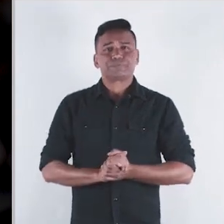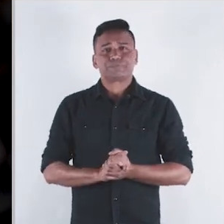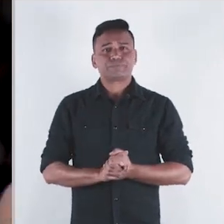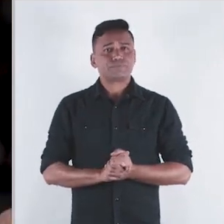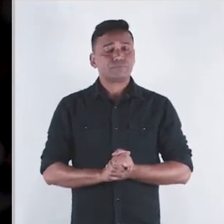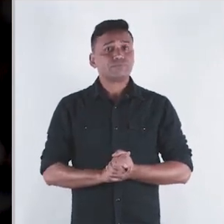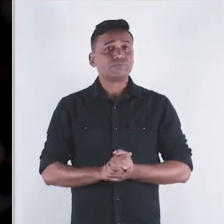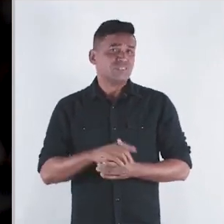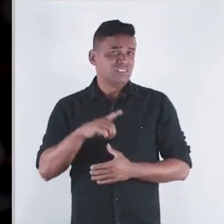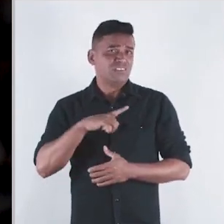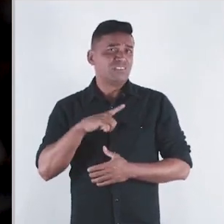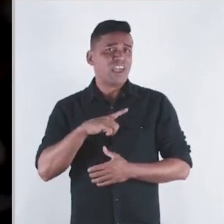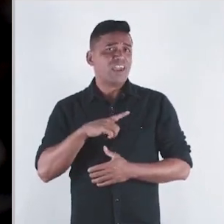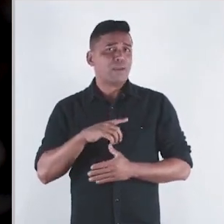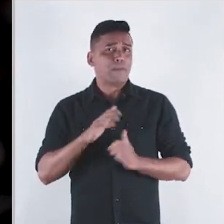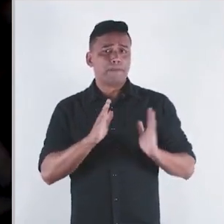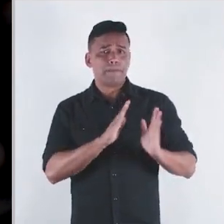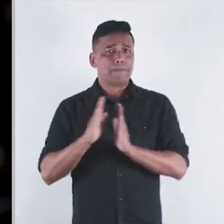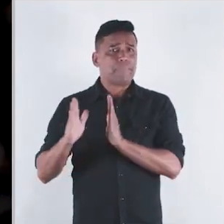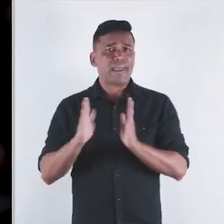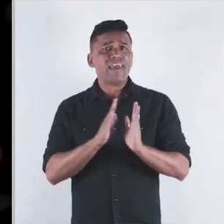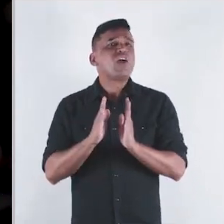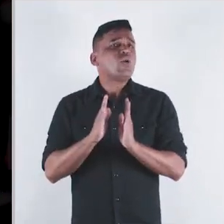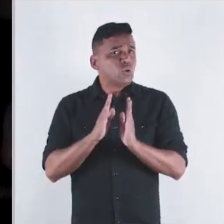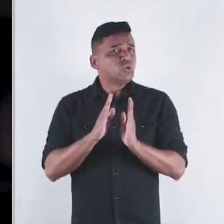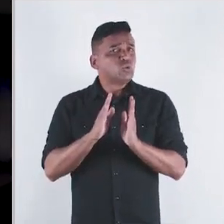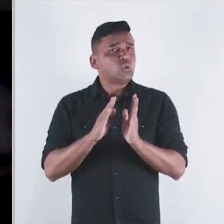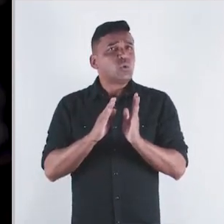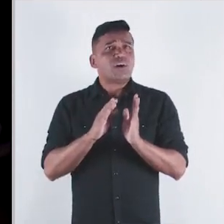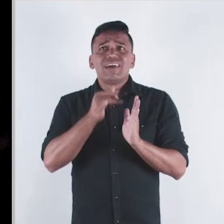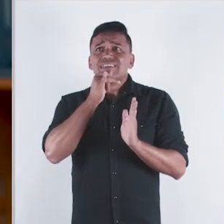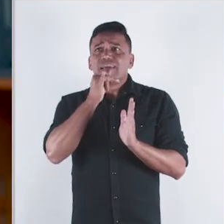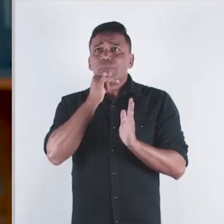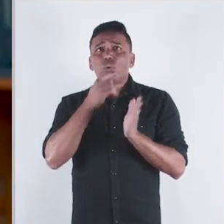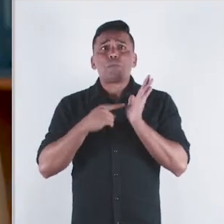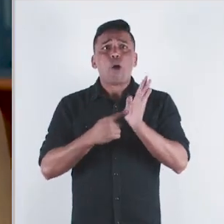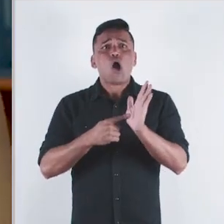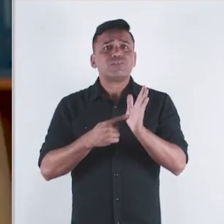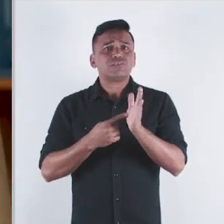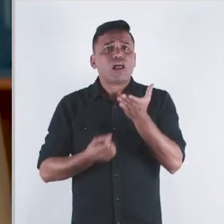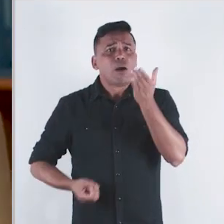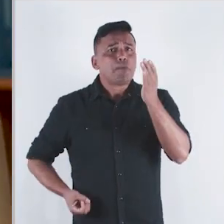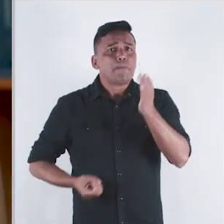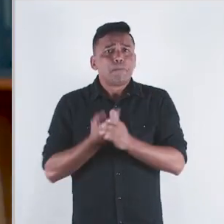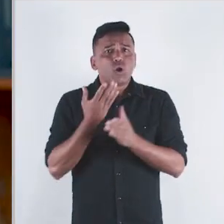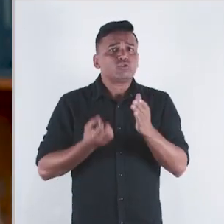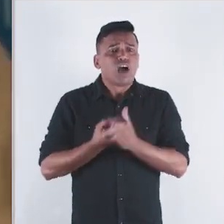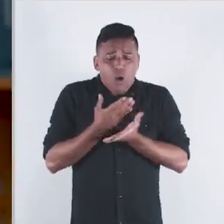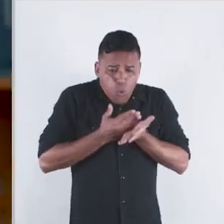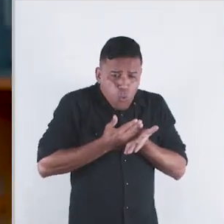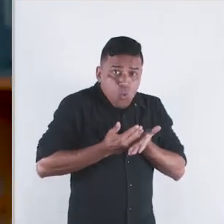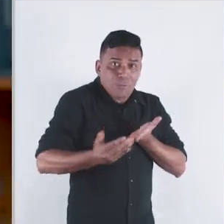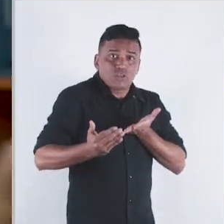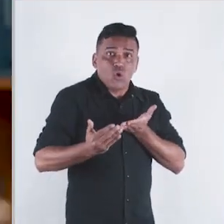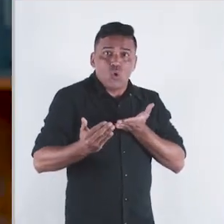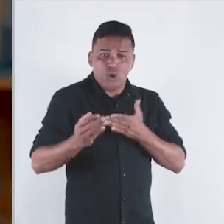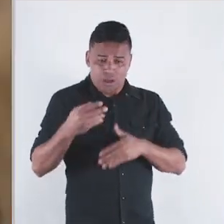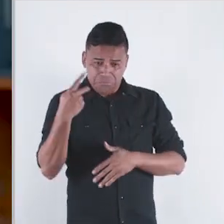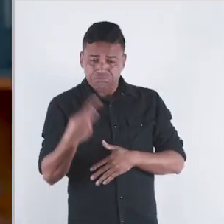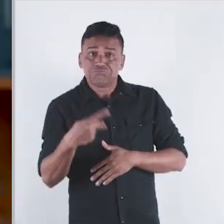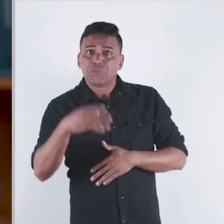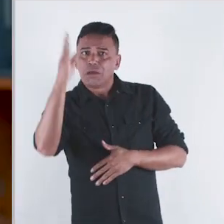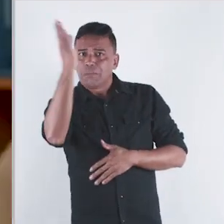marco para essa produção, que a gente pode dizer que teve o início, né? Ou no Brasil a gente tem uma